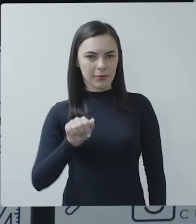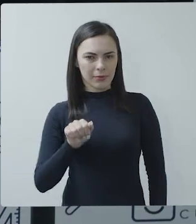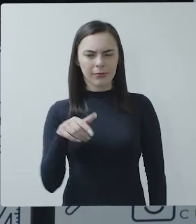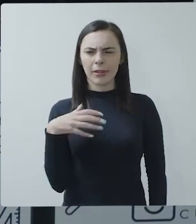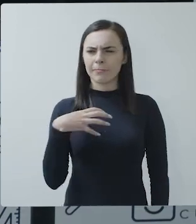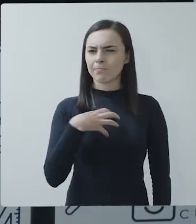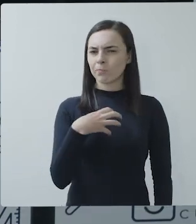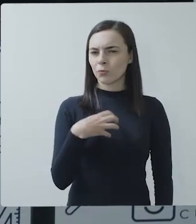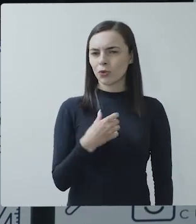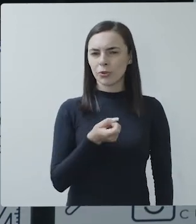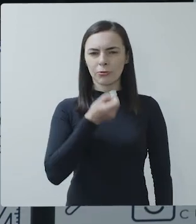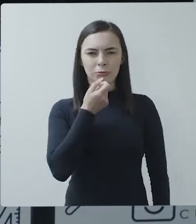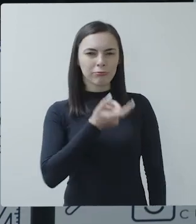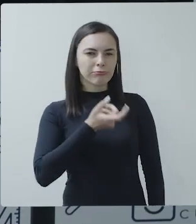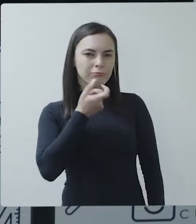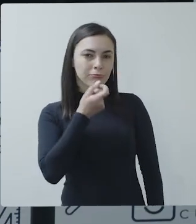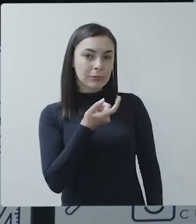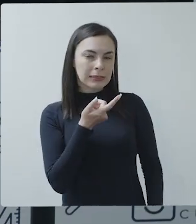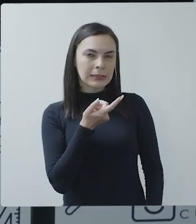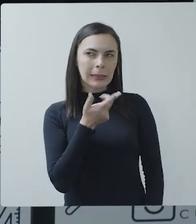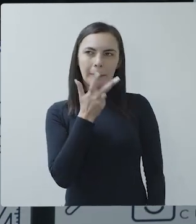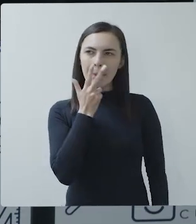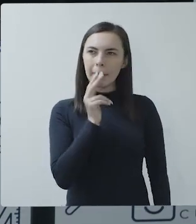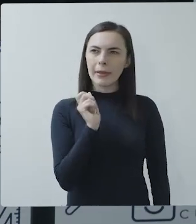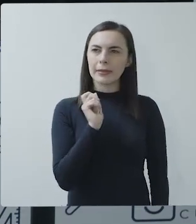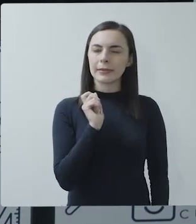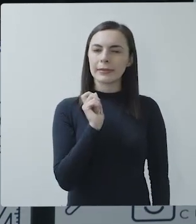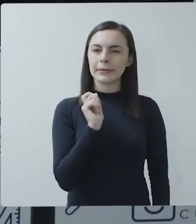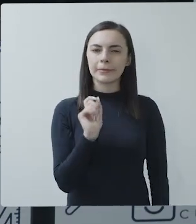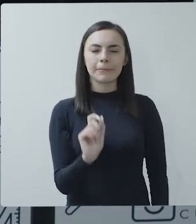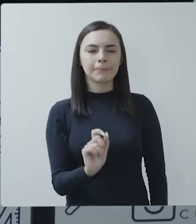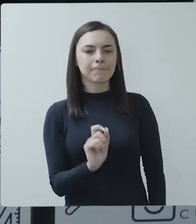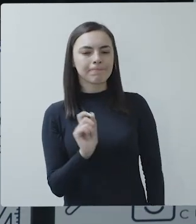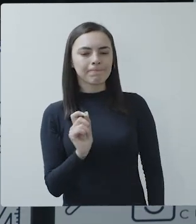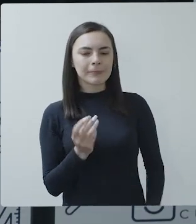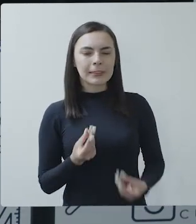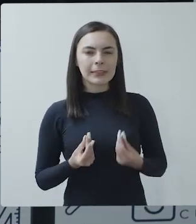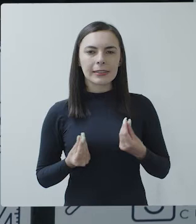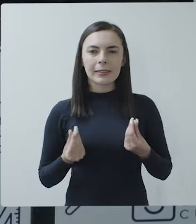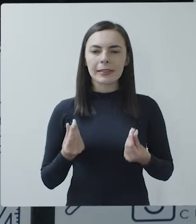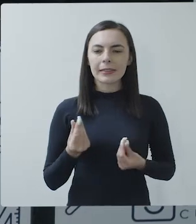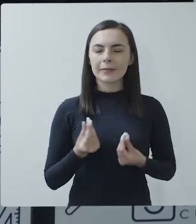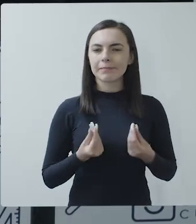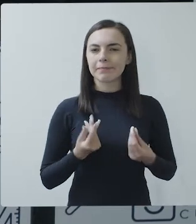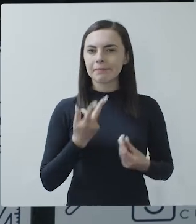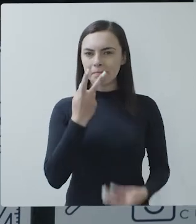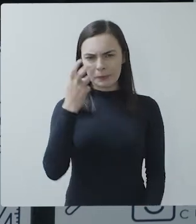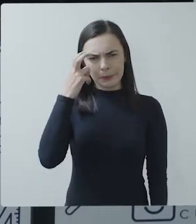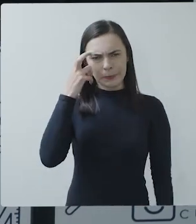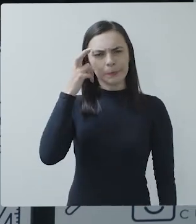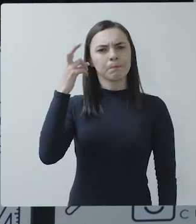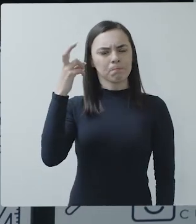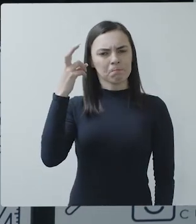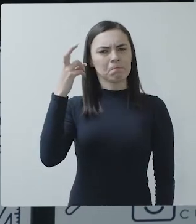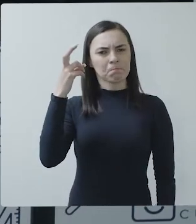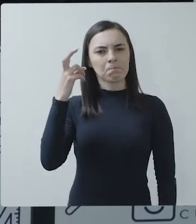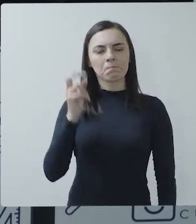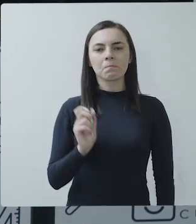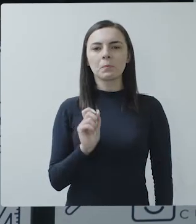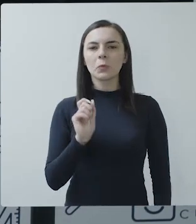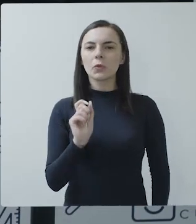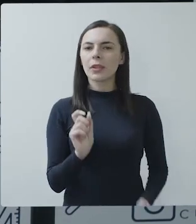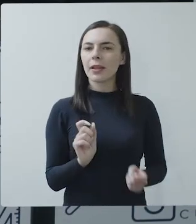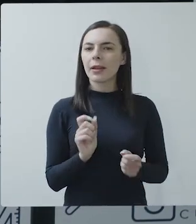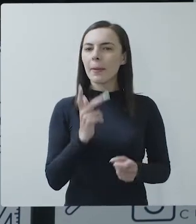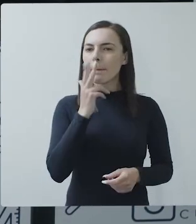assim, bem humorado e meio assim, parece que é bem inteligente, sabe? De